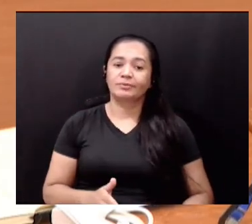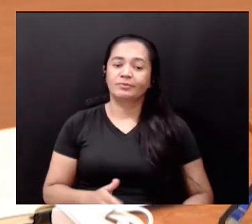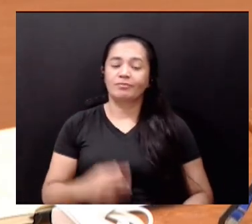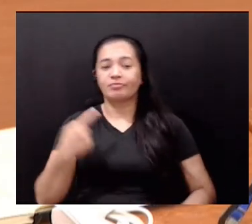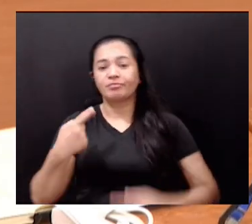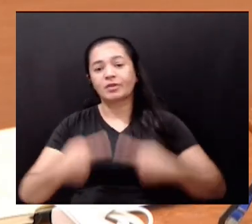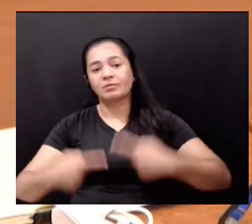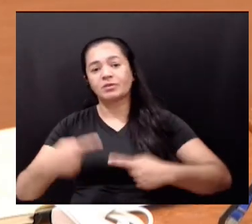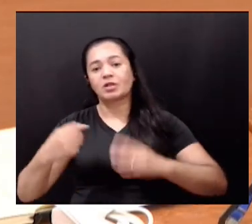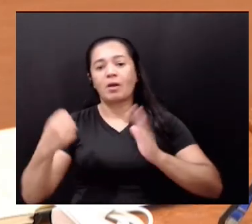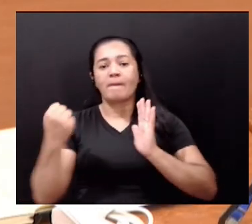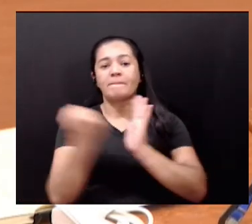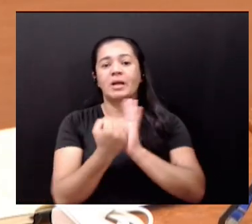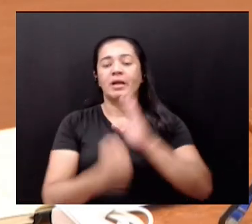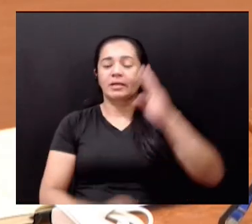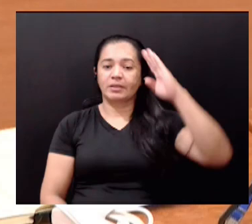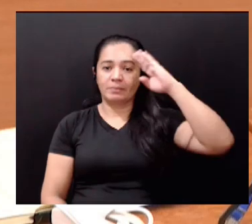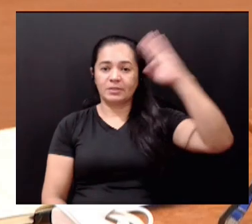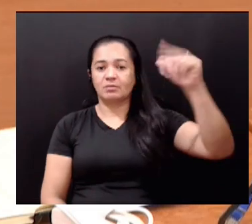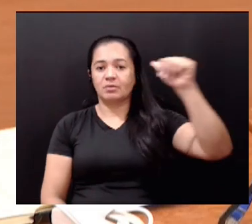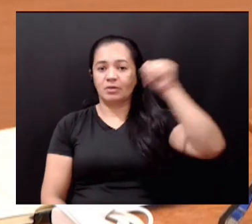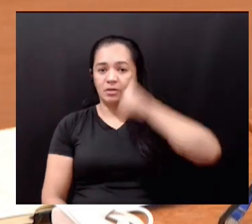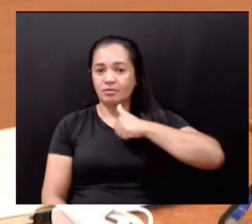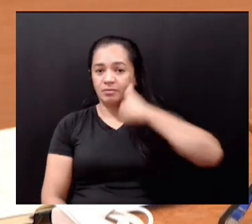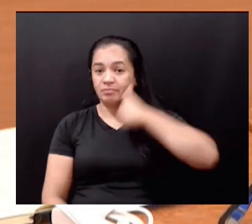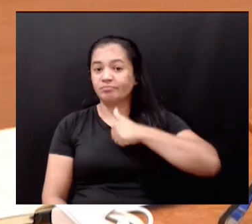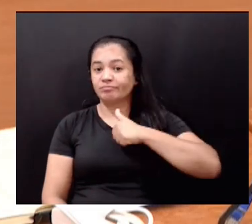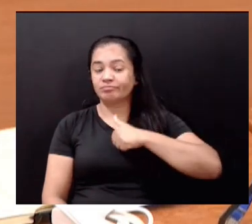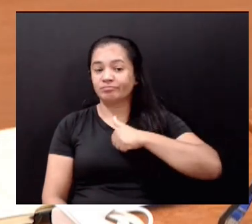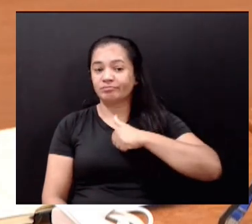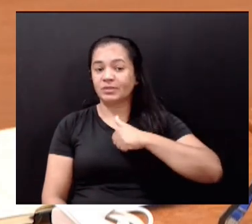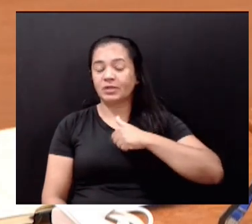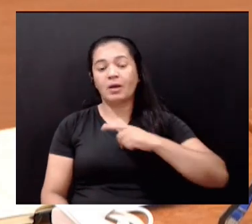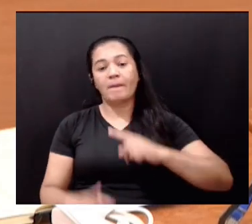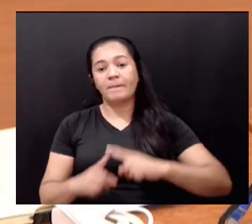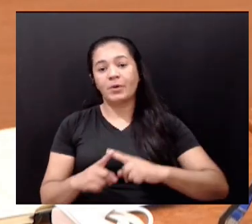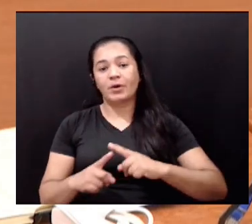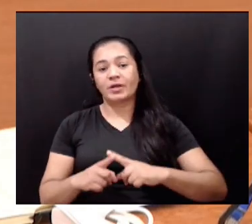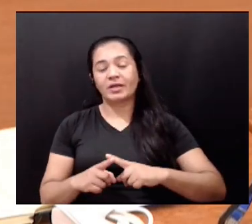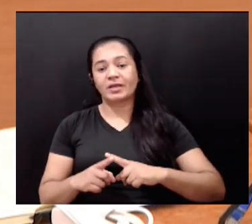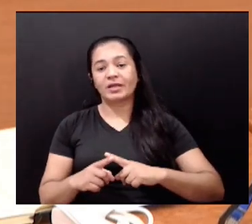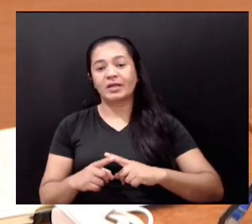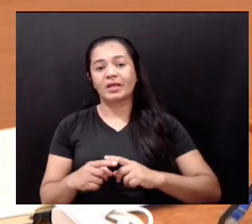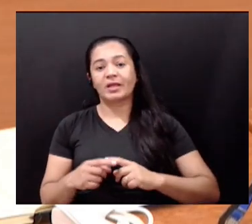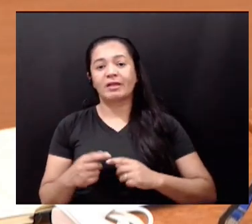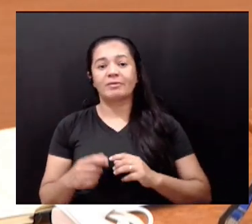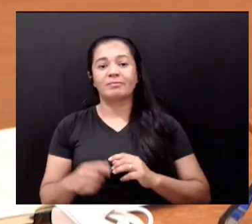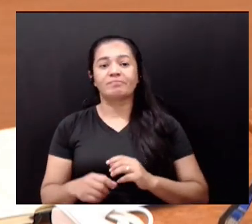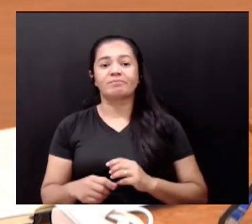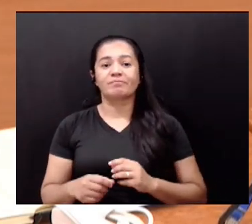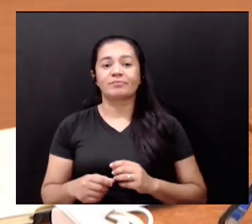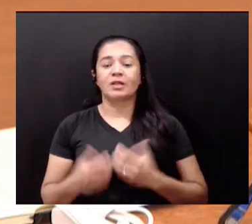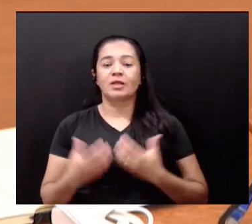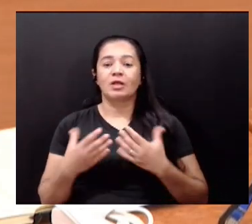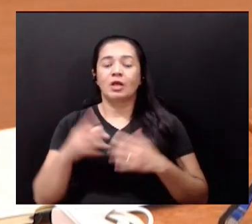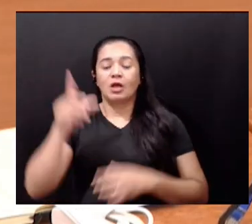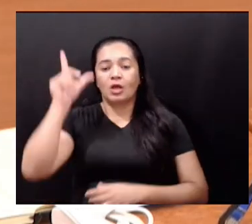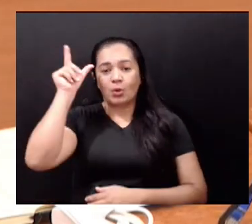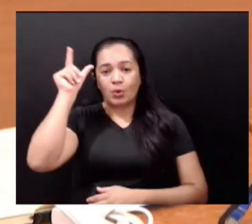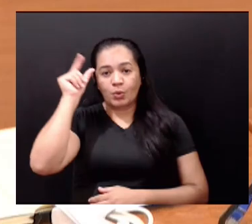sobretudo, as mulheres, que a redução da jornada de trabalho vai permitir um alívio, ainda que,